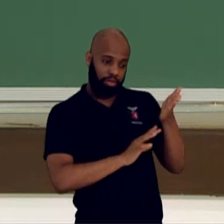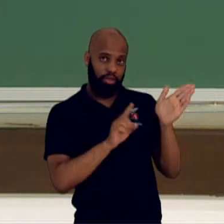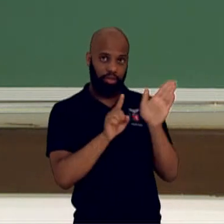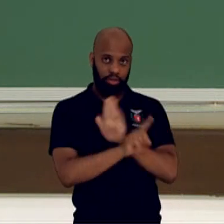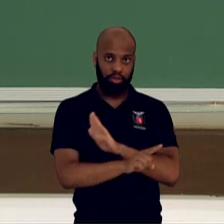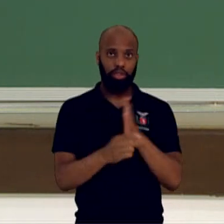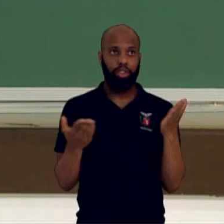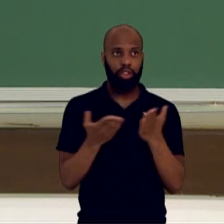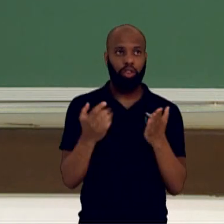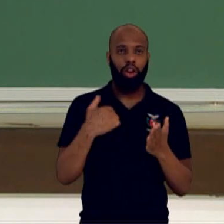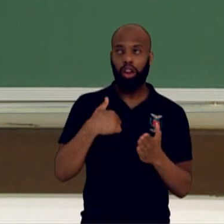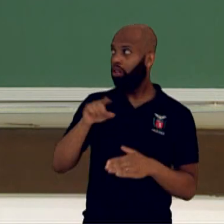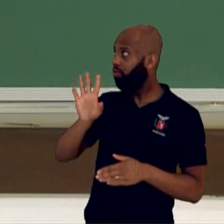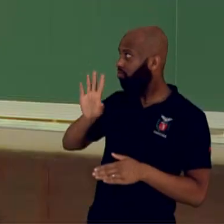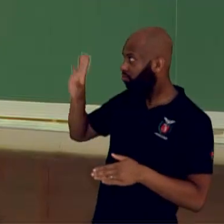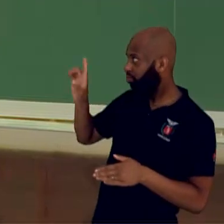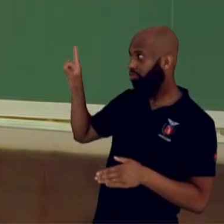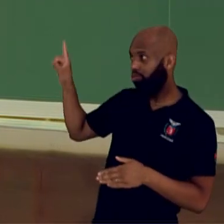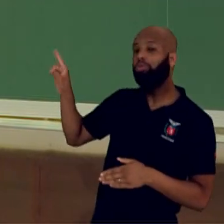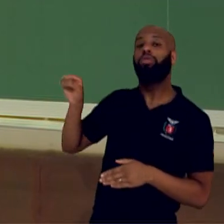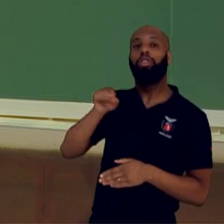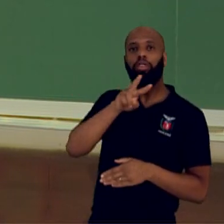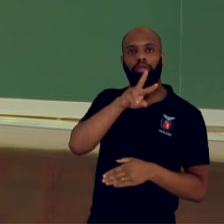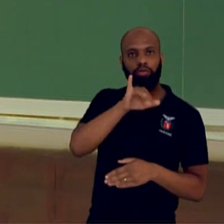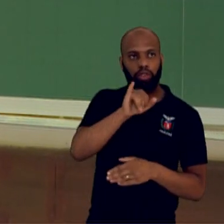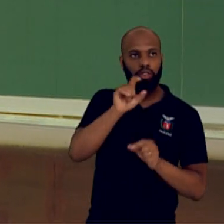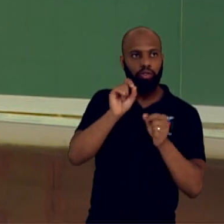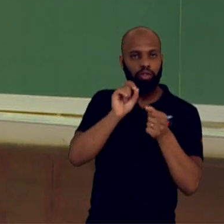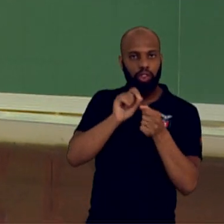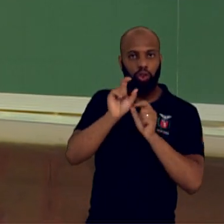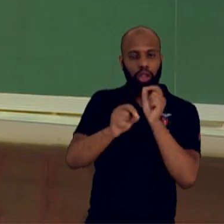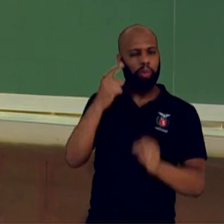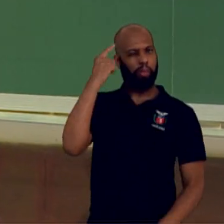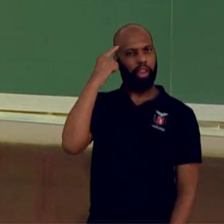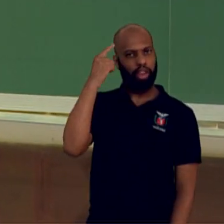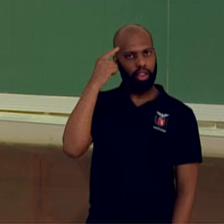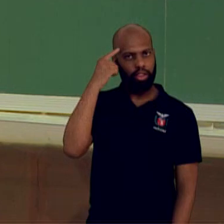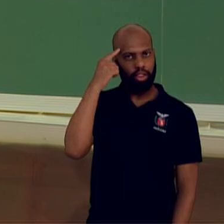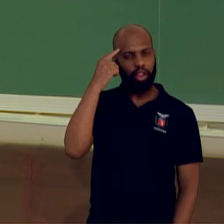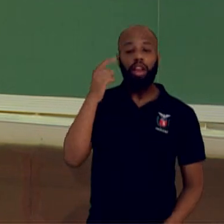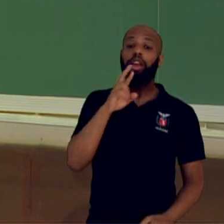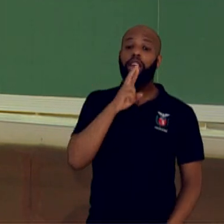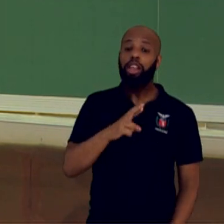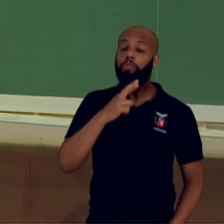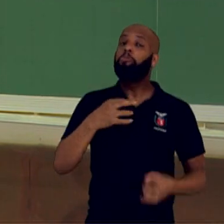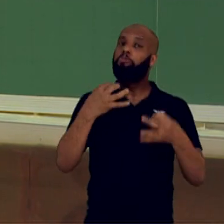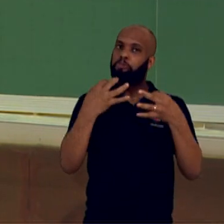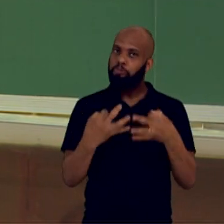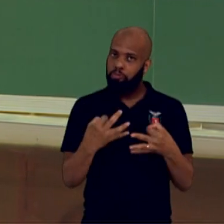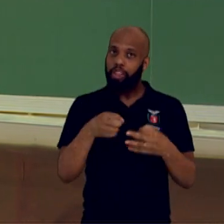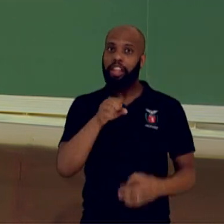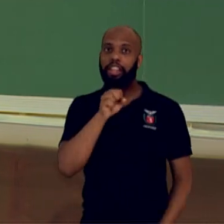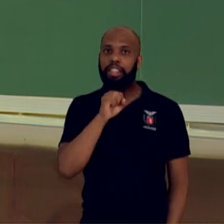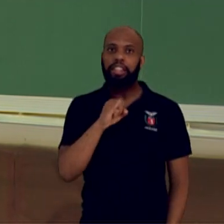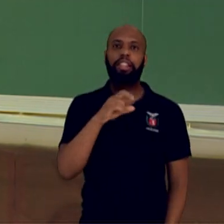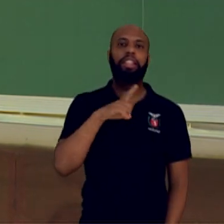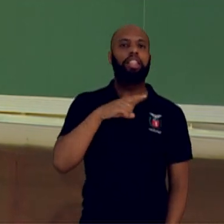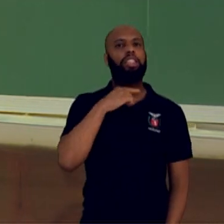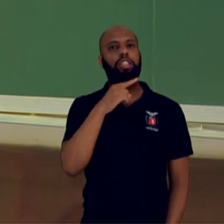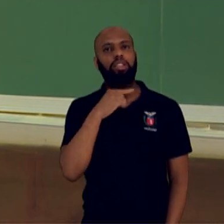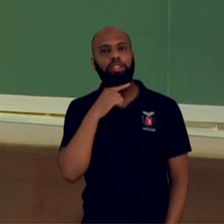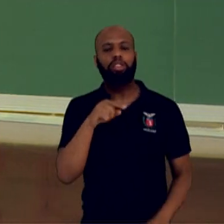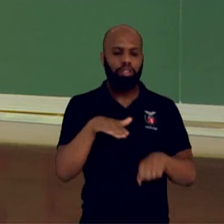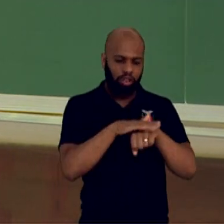vocês. Eu vou deixar esse exercício aqui para que vocês pensem direitinho, respondam. Se tiverem alguma